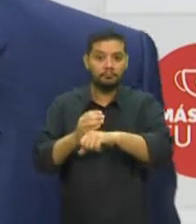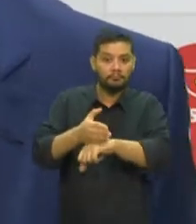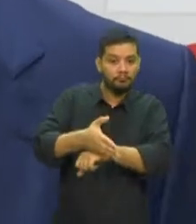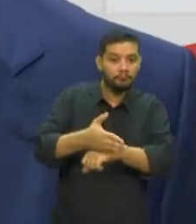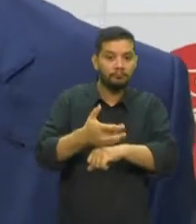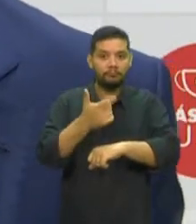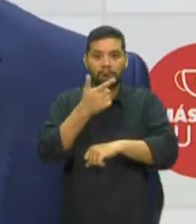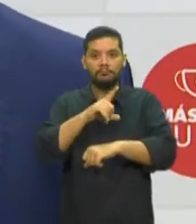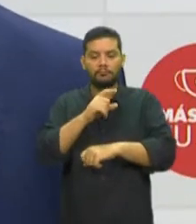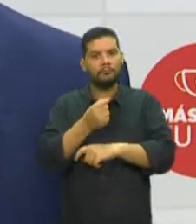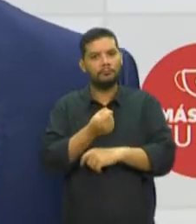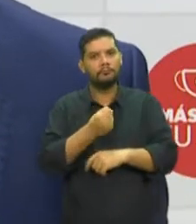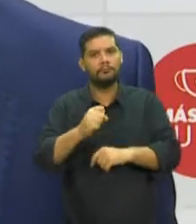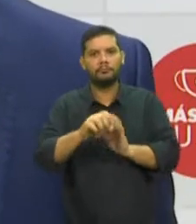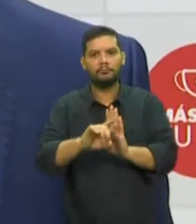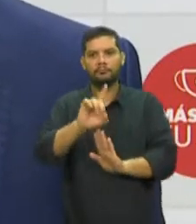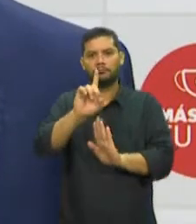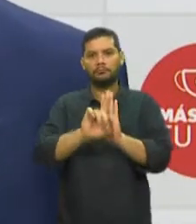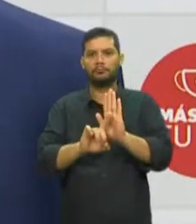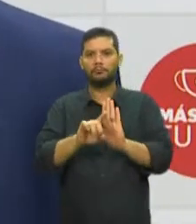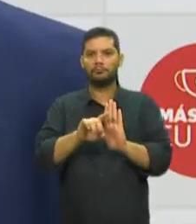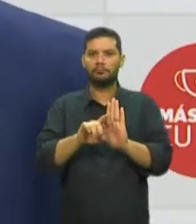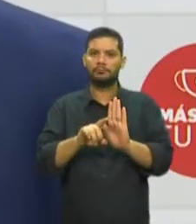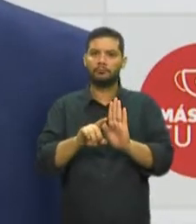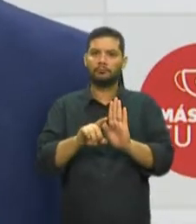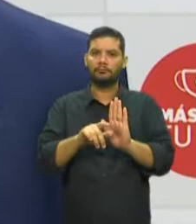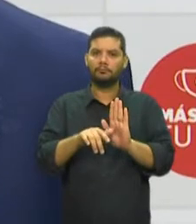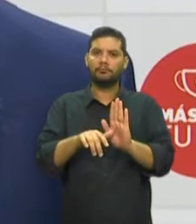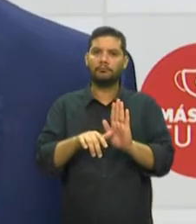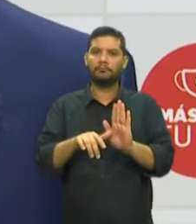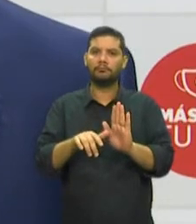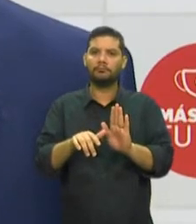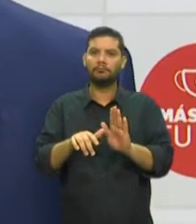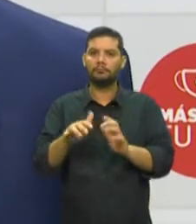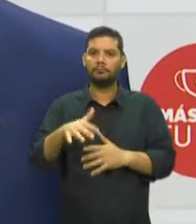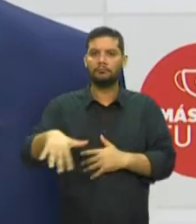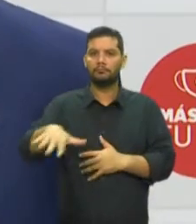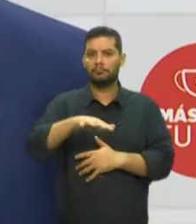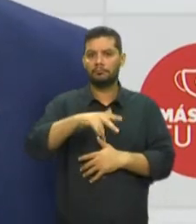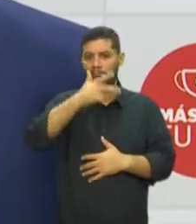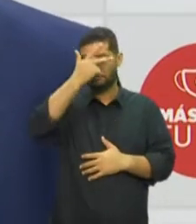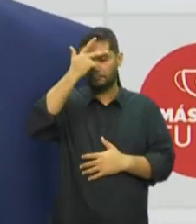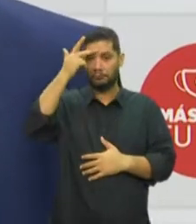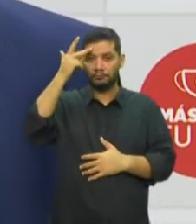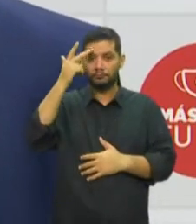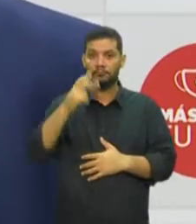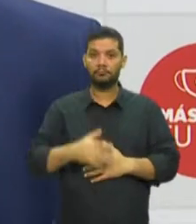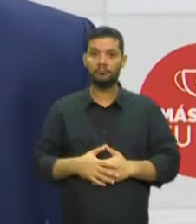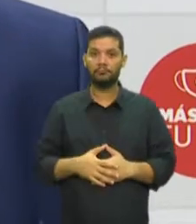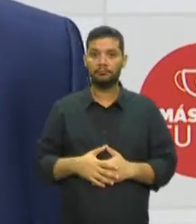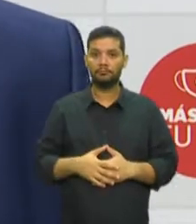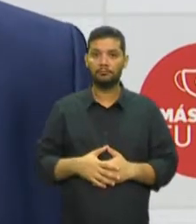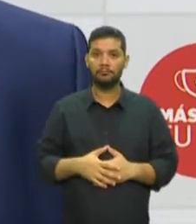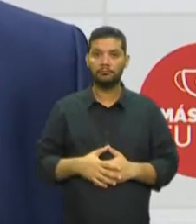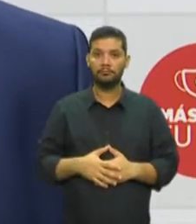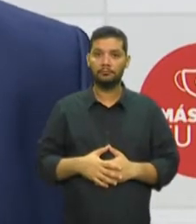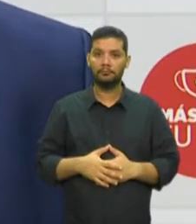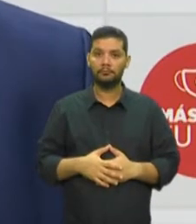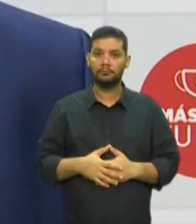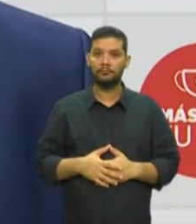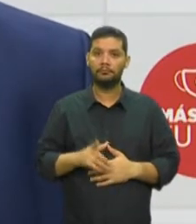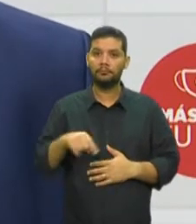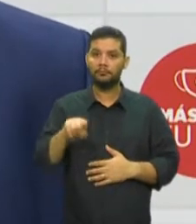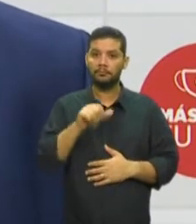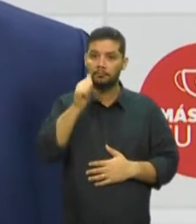estar defendendo os direitos dessas grande massa, né? 50% da população, se há de convir que uma